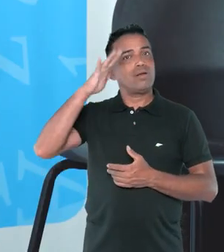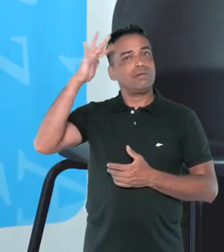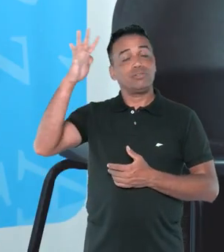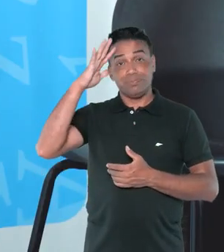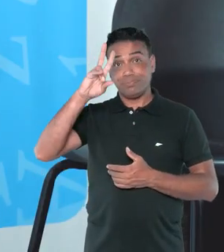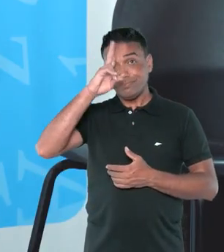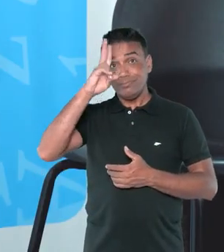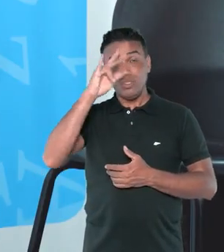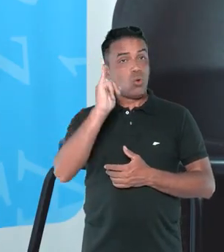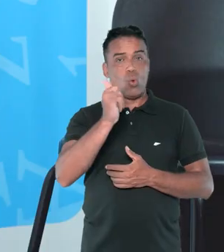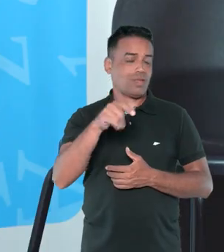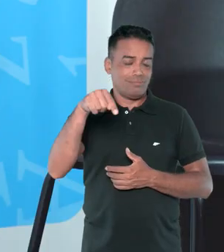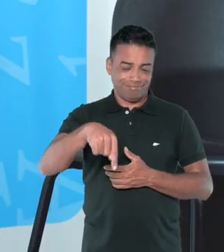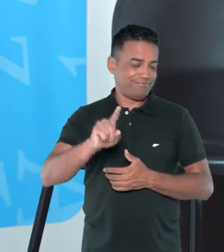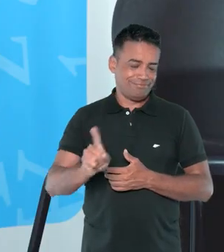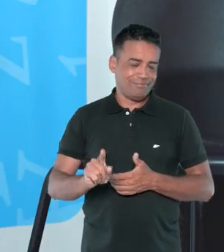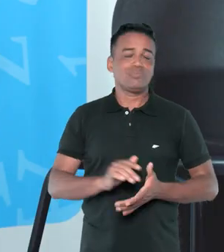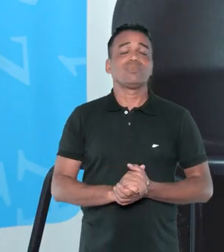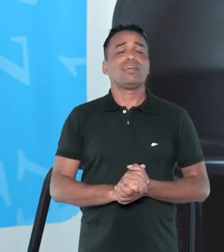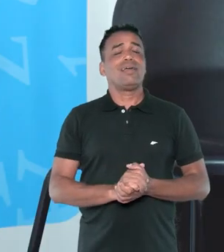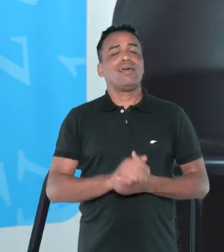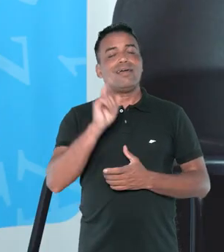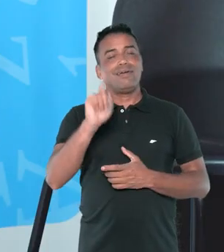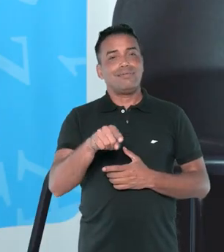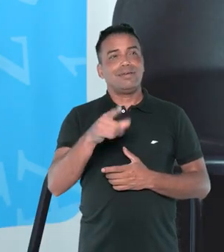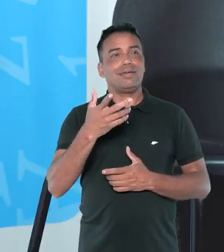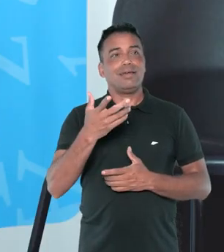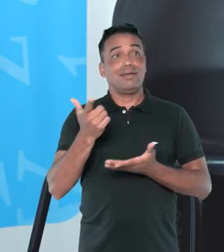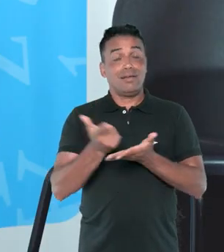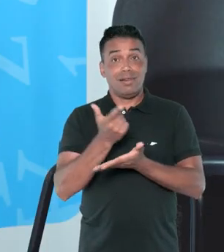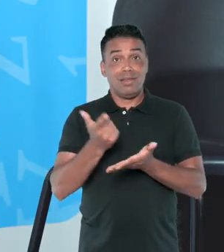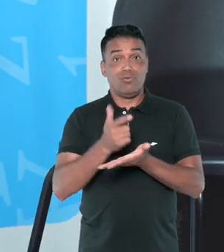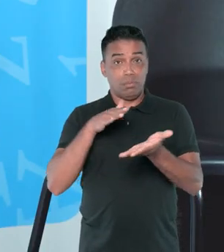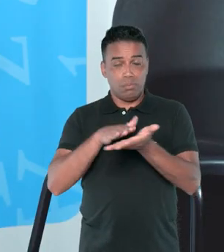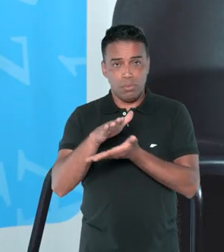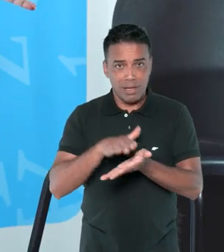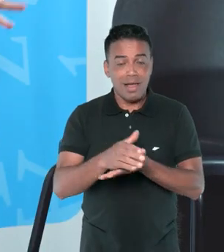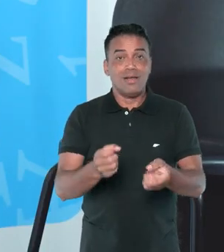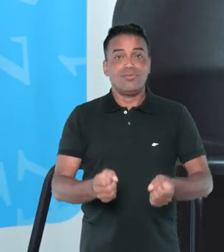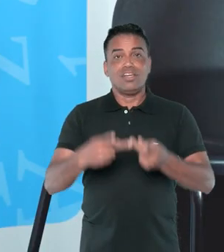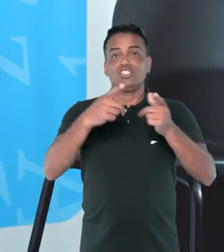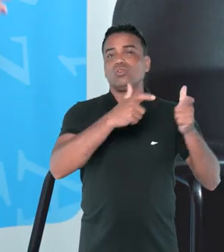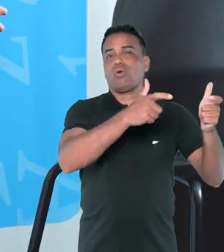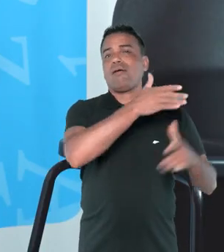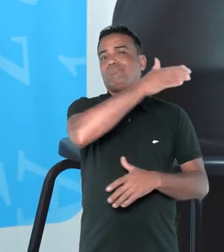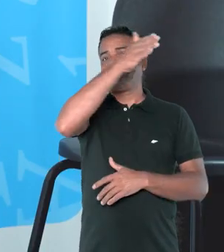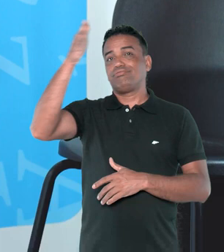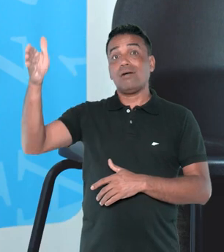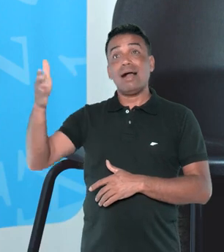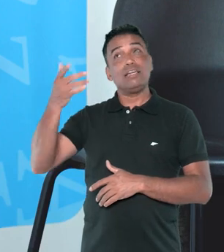eu não contei aqui, quando a gente estava aqui, que esse livro foi lançado, foi vendido para vários lugares, e um dia eu